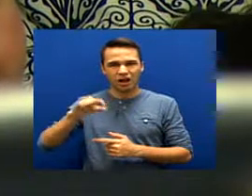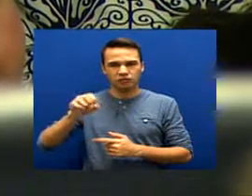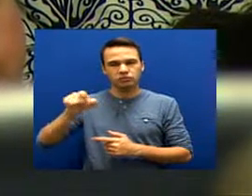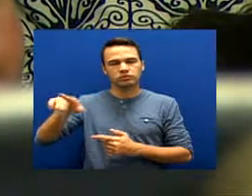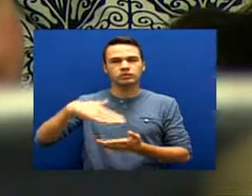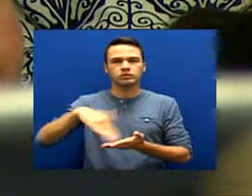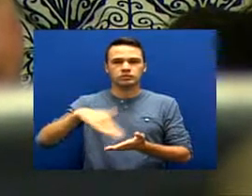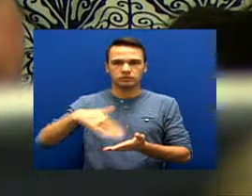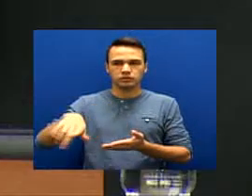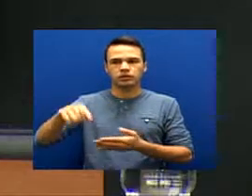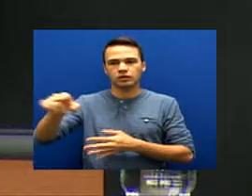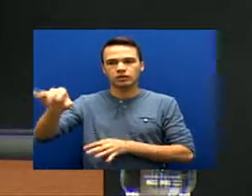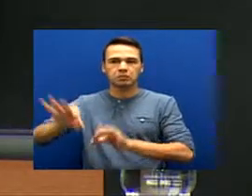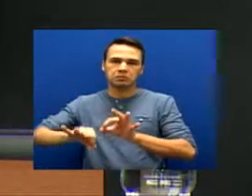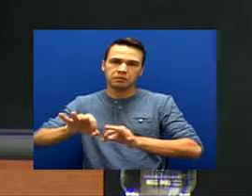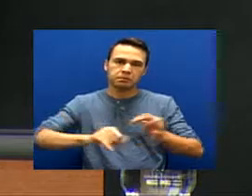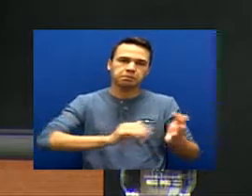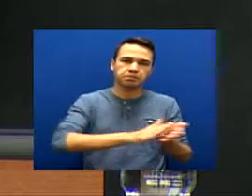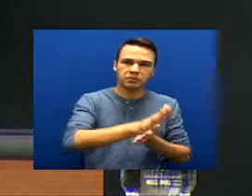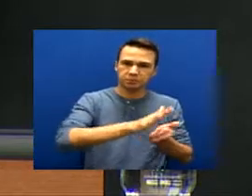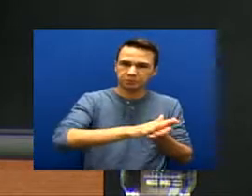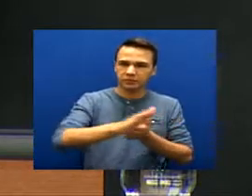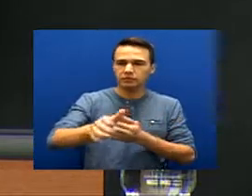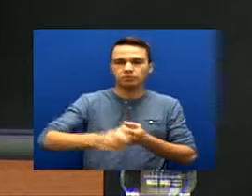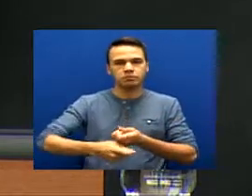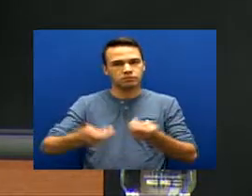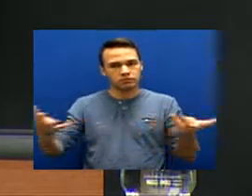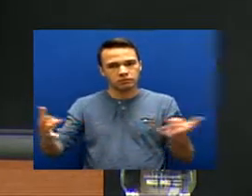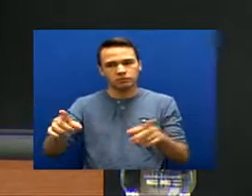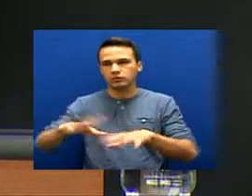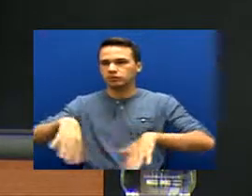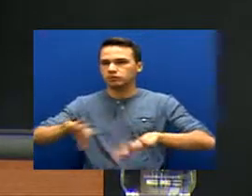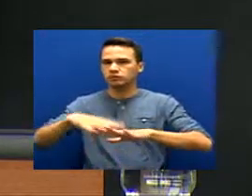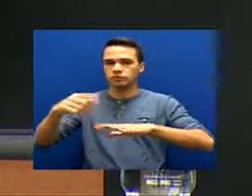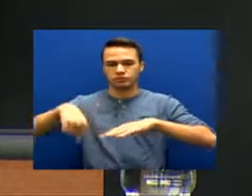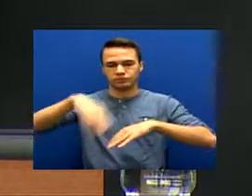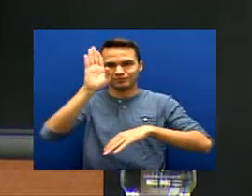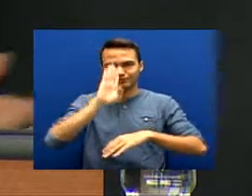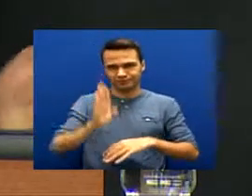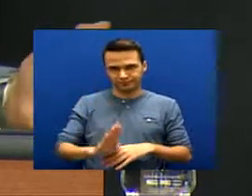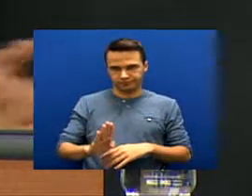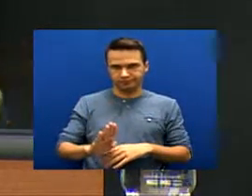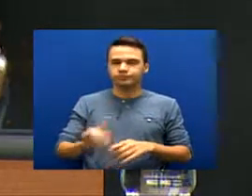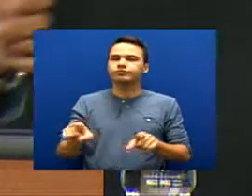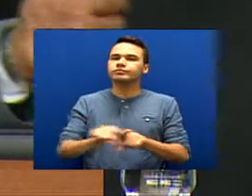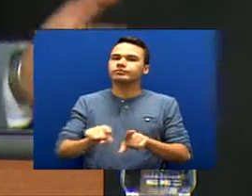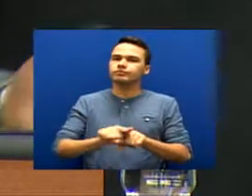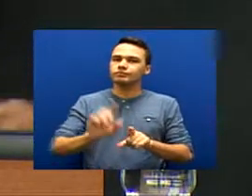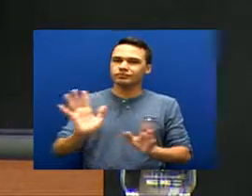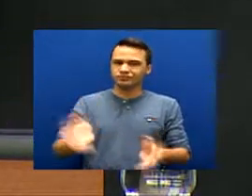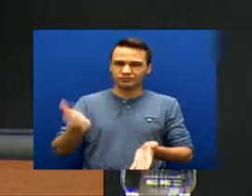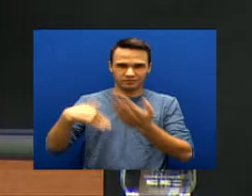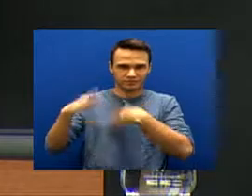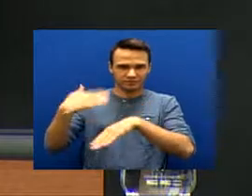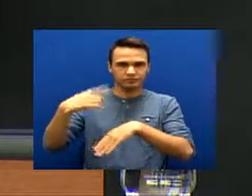esse tipo de eventos, principalmente relacionados à palavra de Deus. Também temos ali a